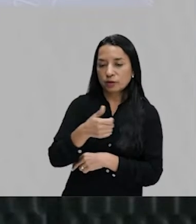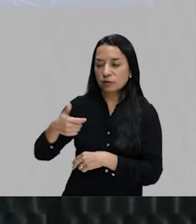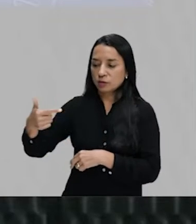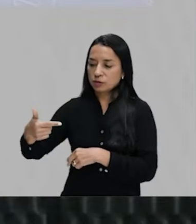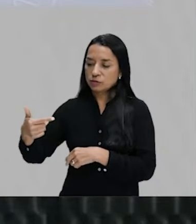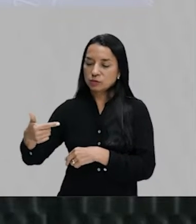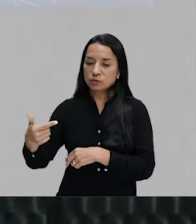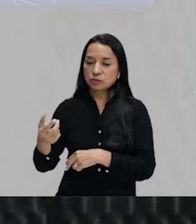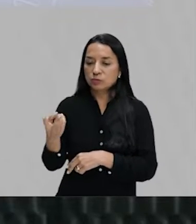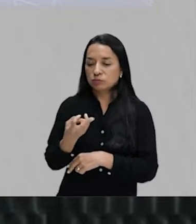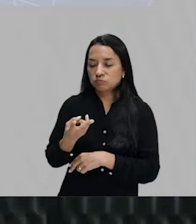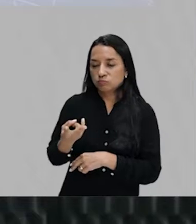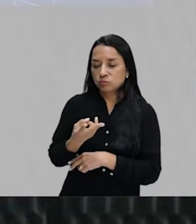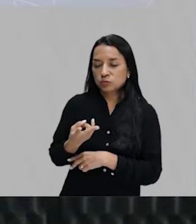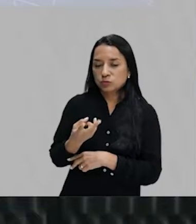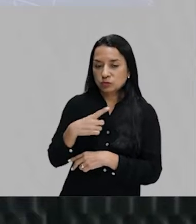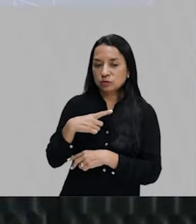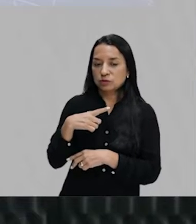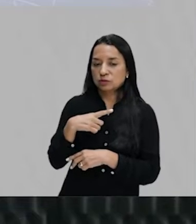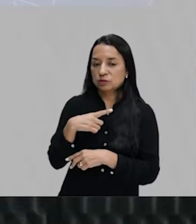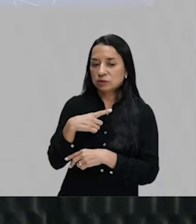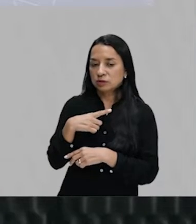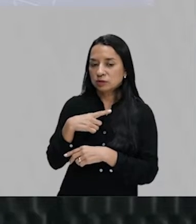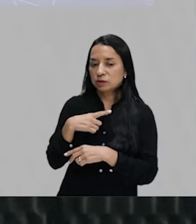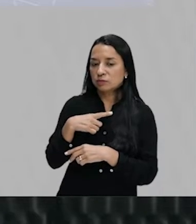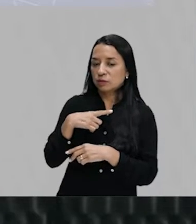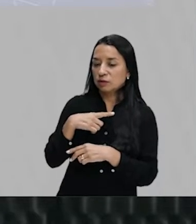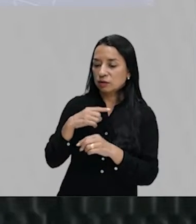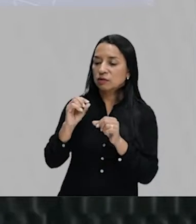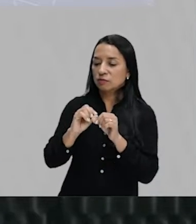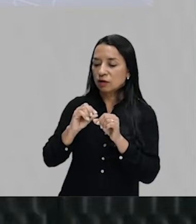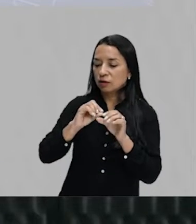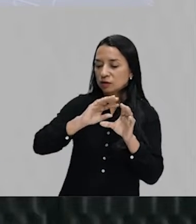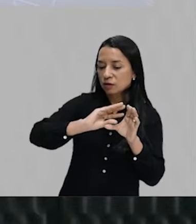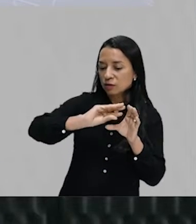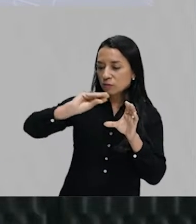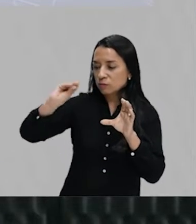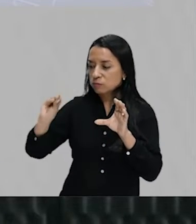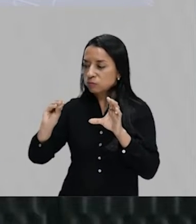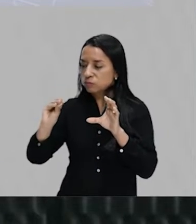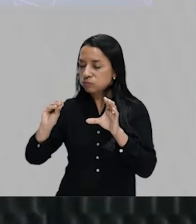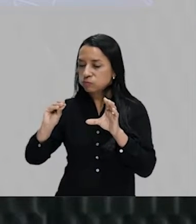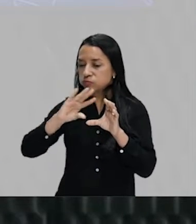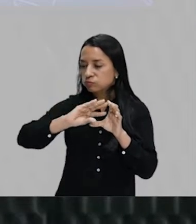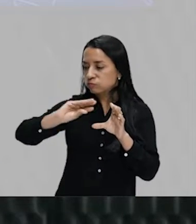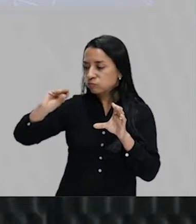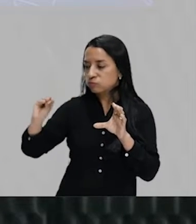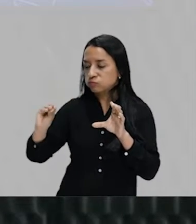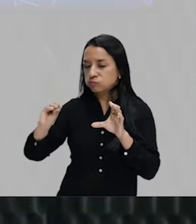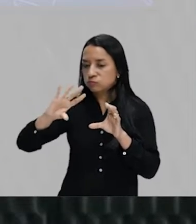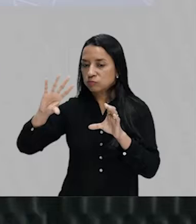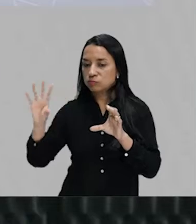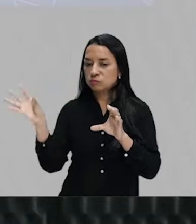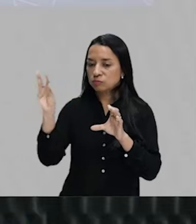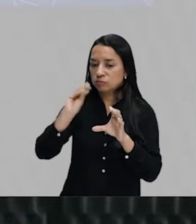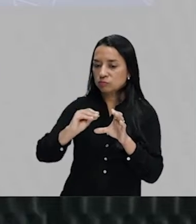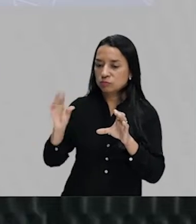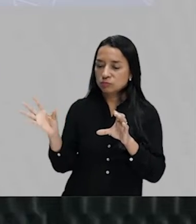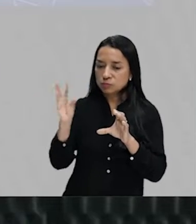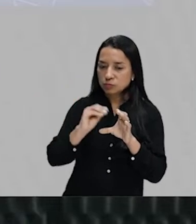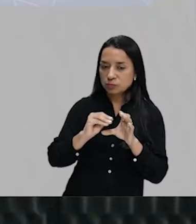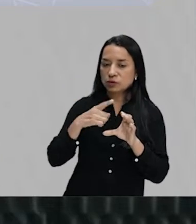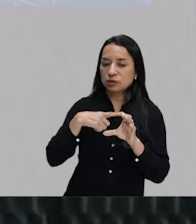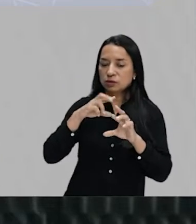formado apenas por eles dois também fazem parte lá do segundo conjunto e veja a representação e tem diferença